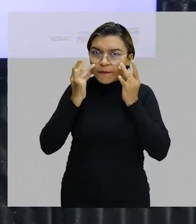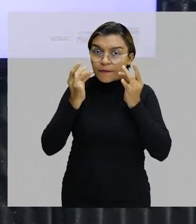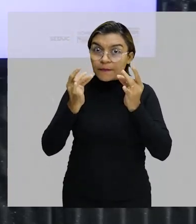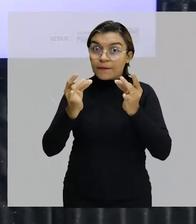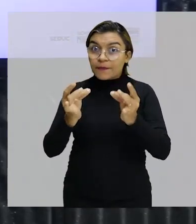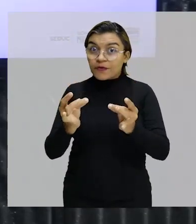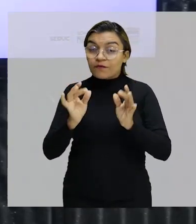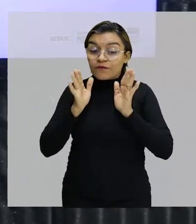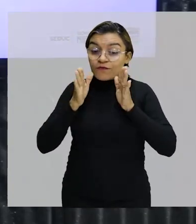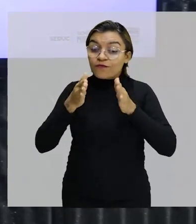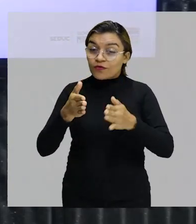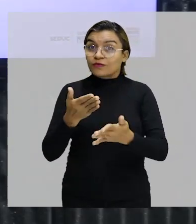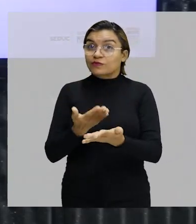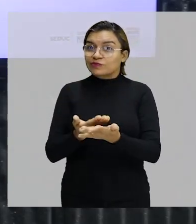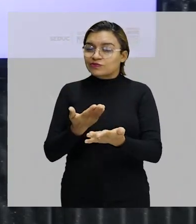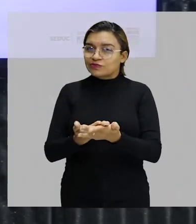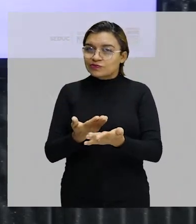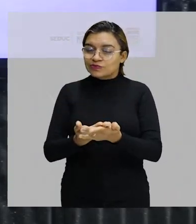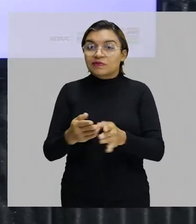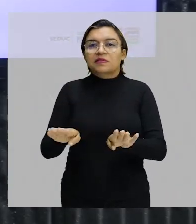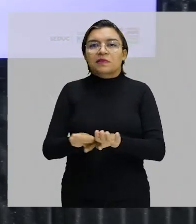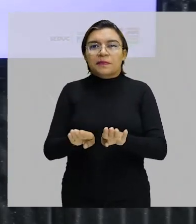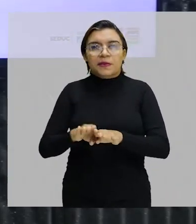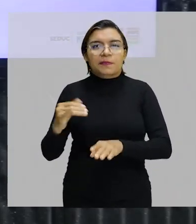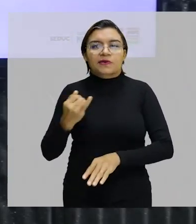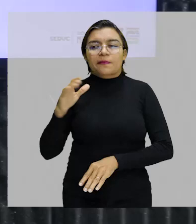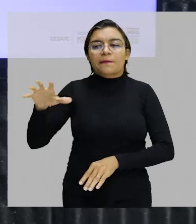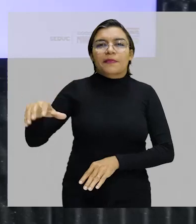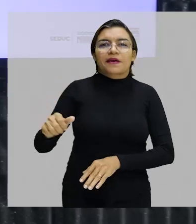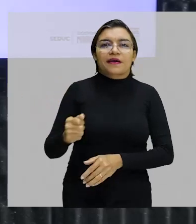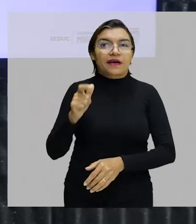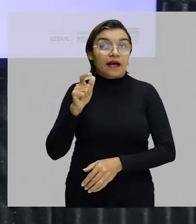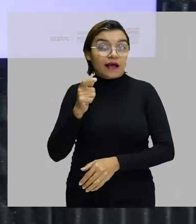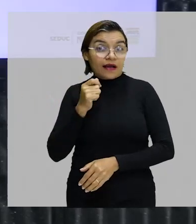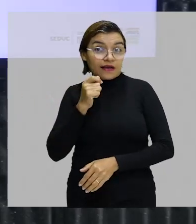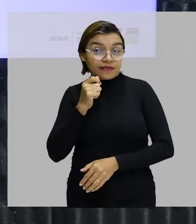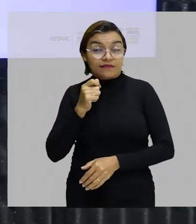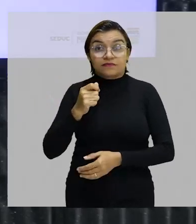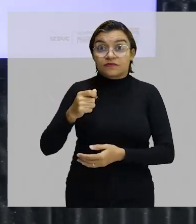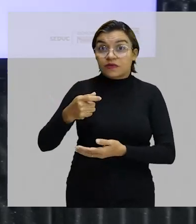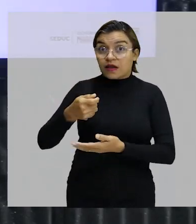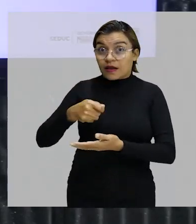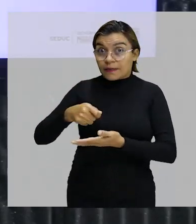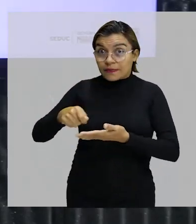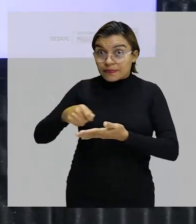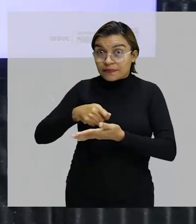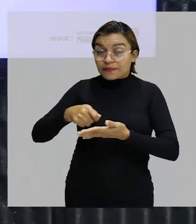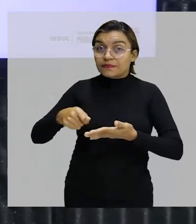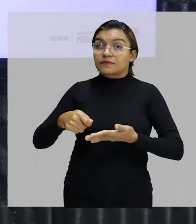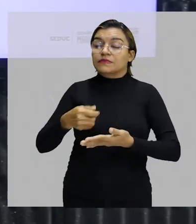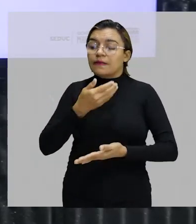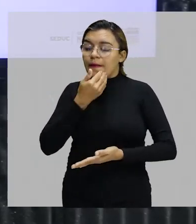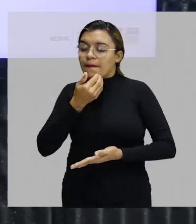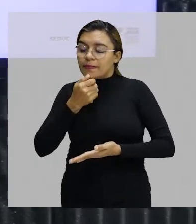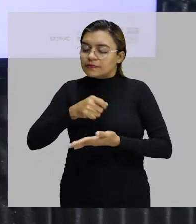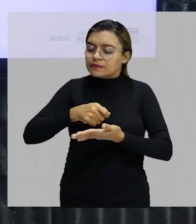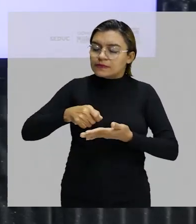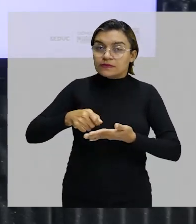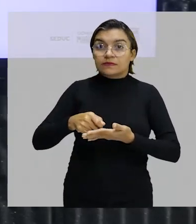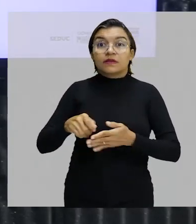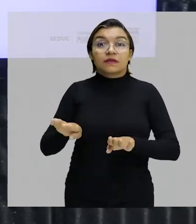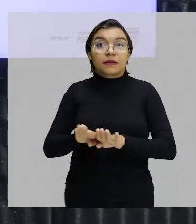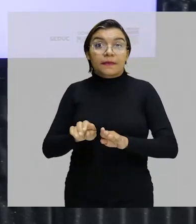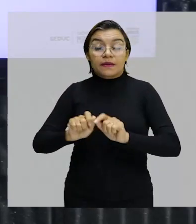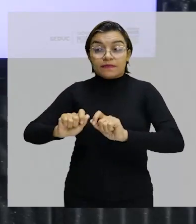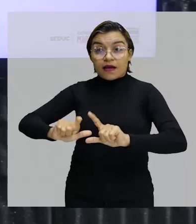dica, caderno, lápis, caneta, borracha, para você fazer suas devidas anotações. E sempre que for possível, você vai printar